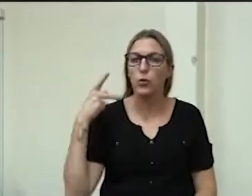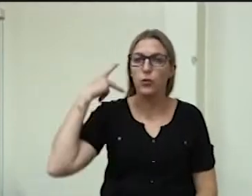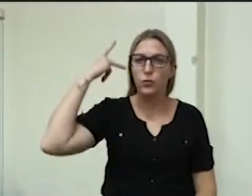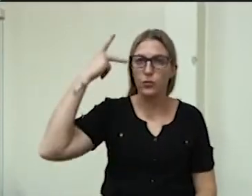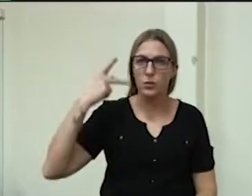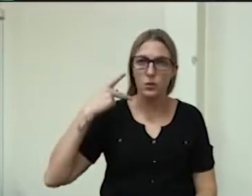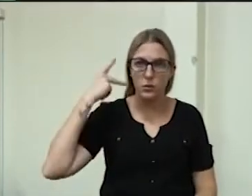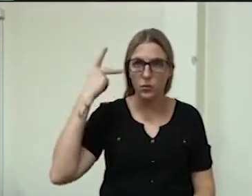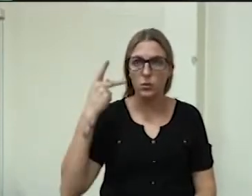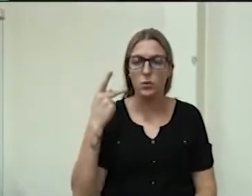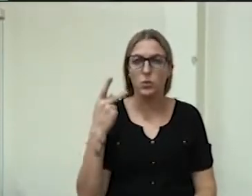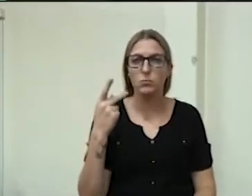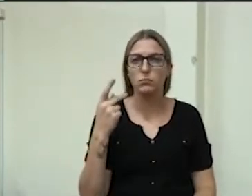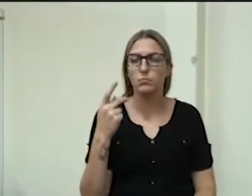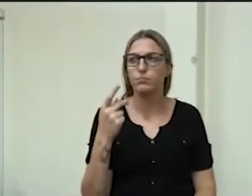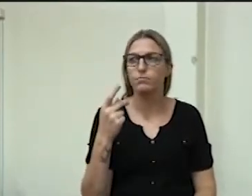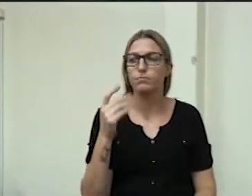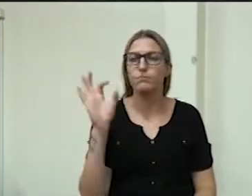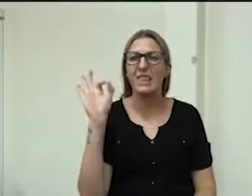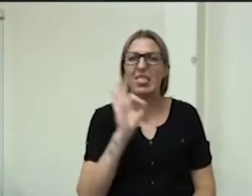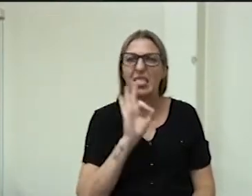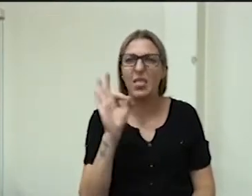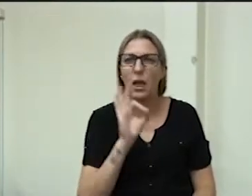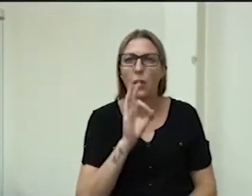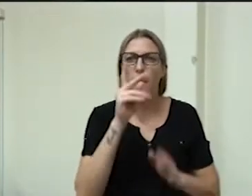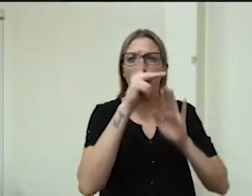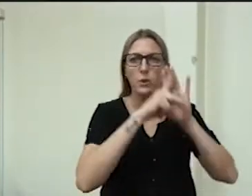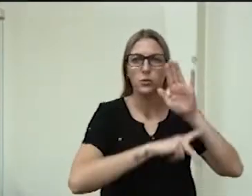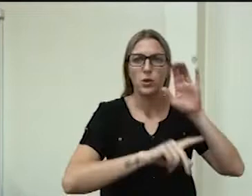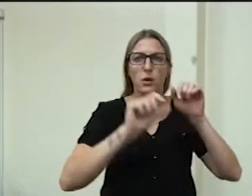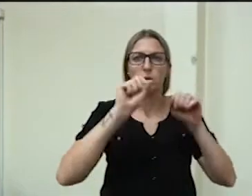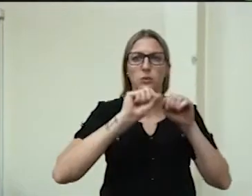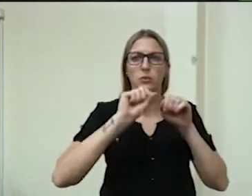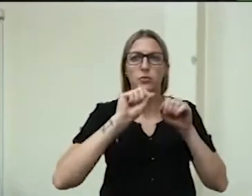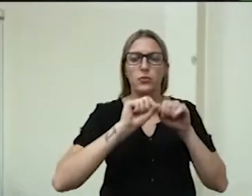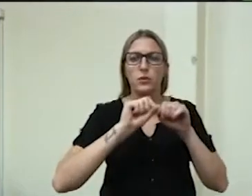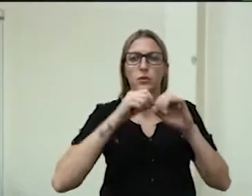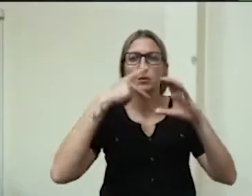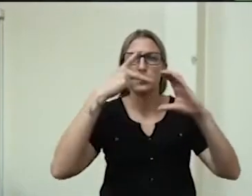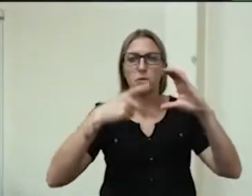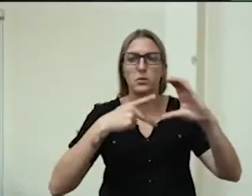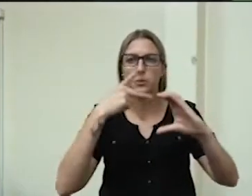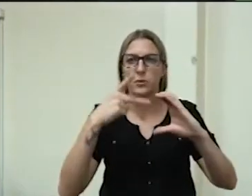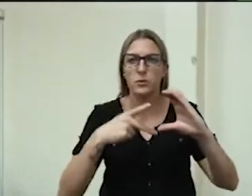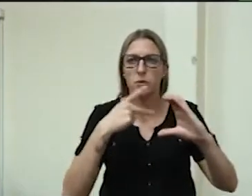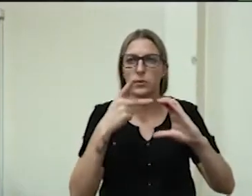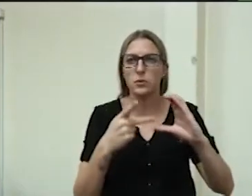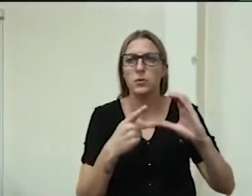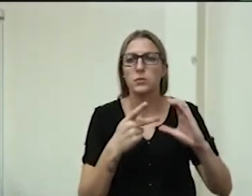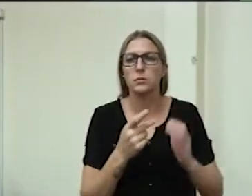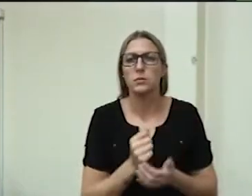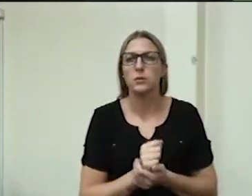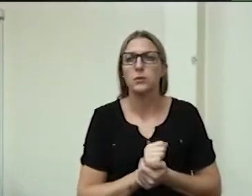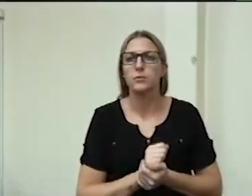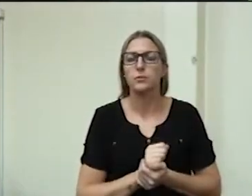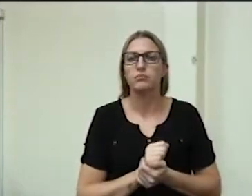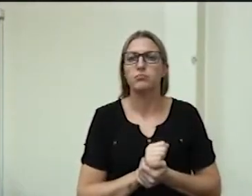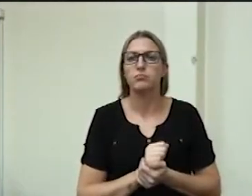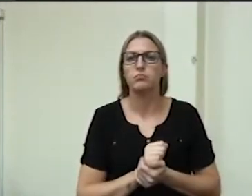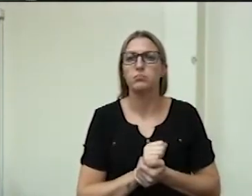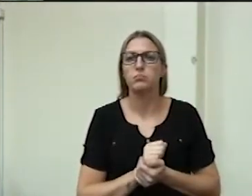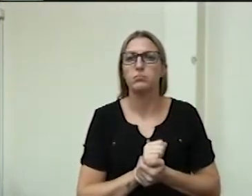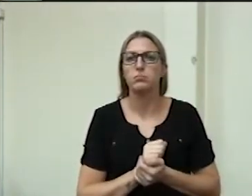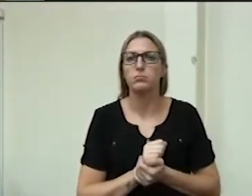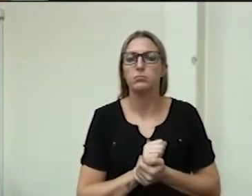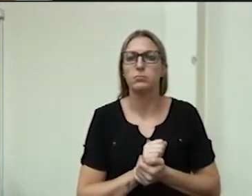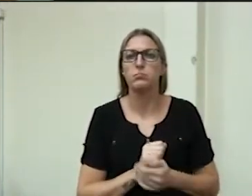dessa casa, que nenhum projeto feito pela Câmara de Vereadores foi sancionado pelo